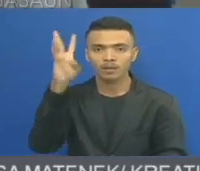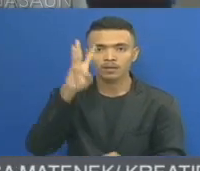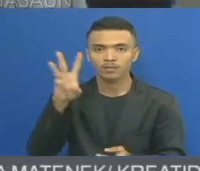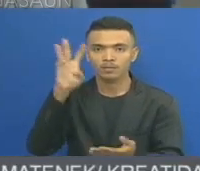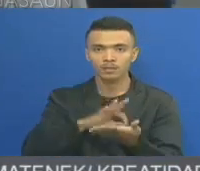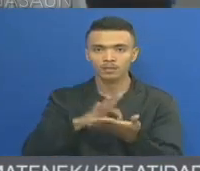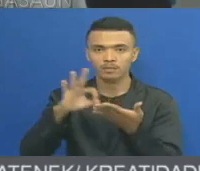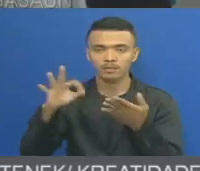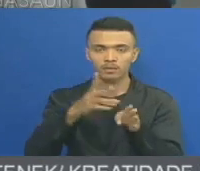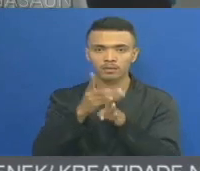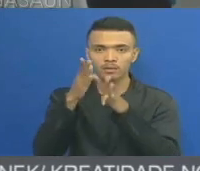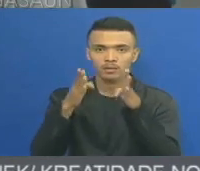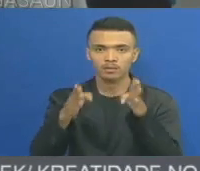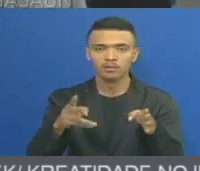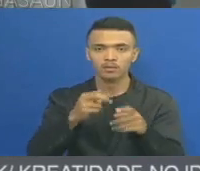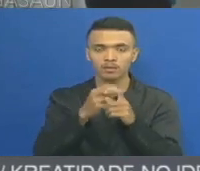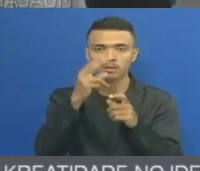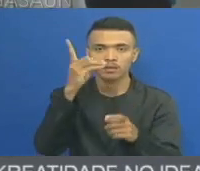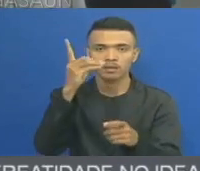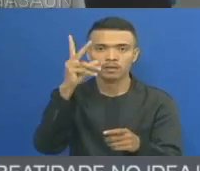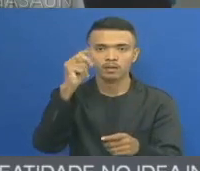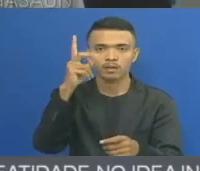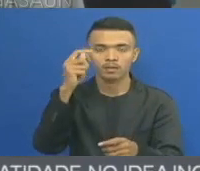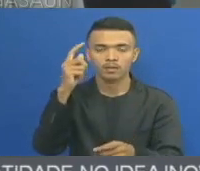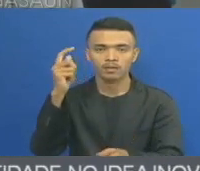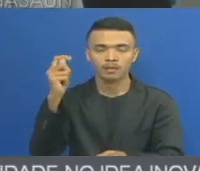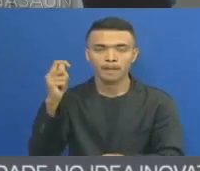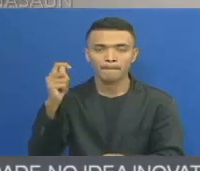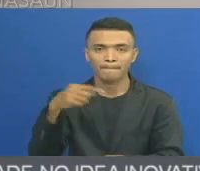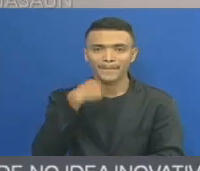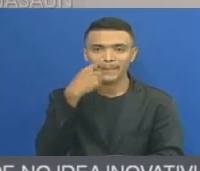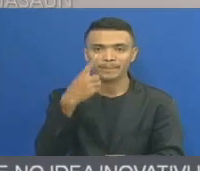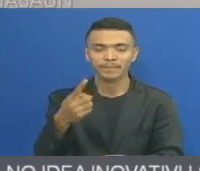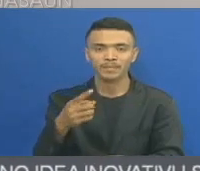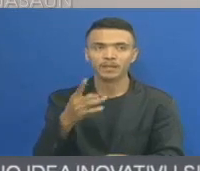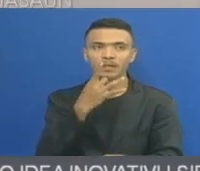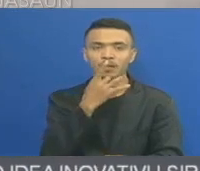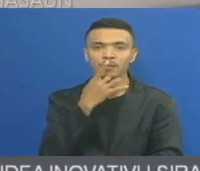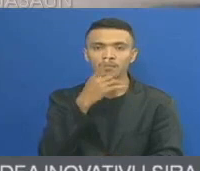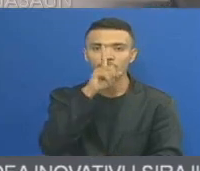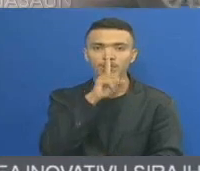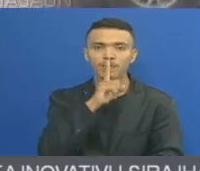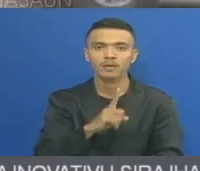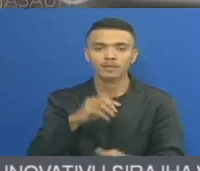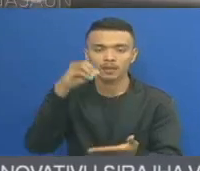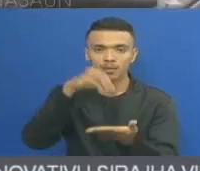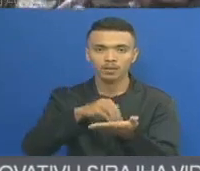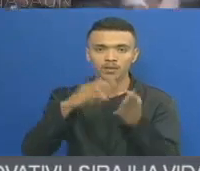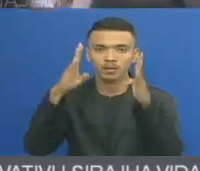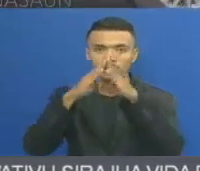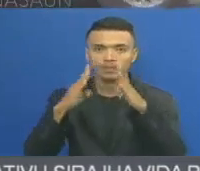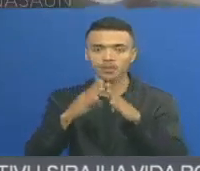Quarta-feira, o diretor nacional de transporte no terrestre, Antônio da Costa Hateten, sumafro tonu nebe atu monta tang iha capital